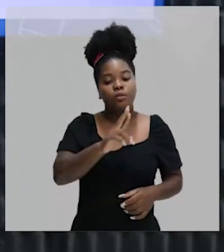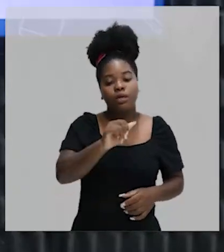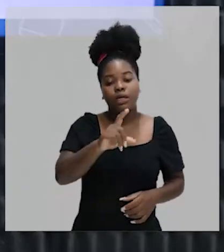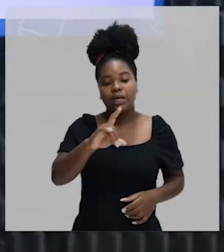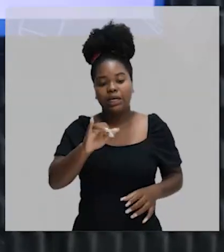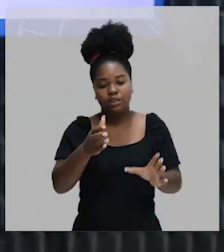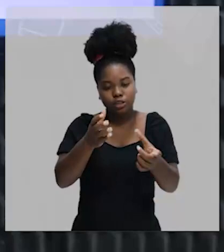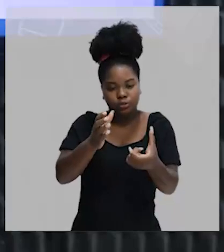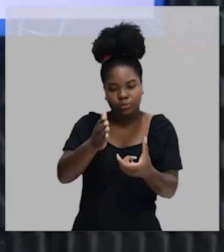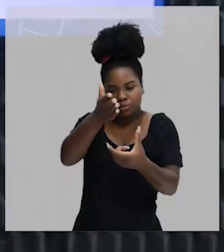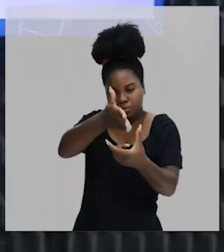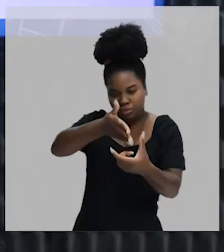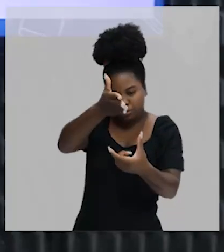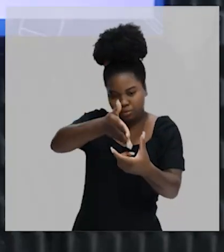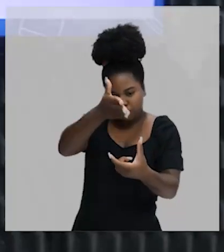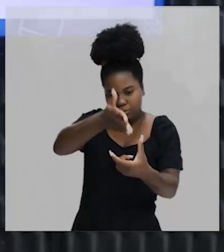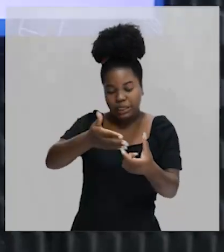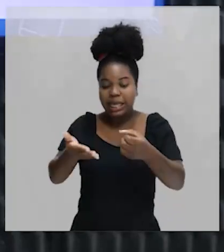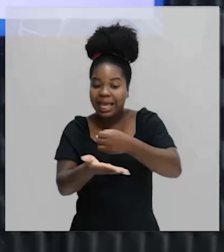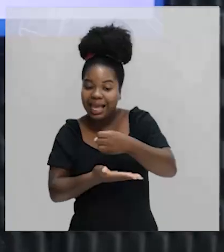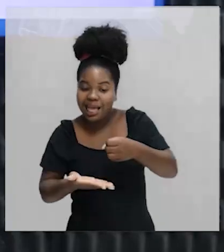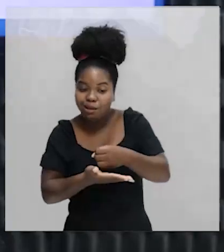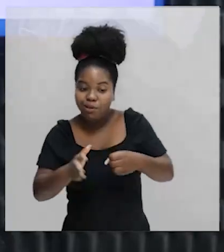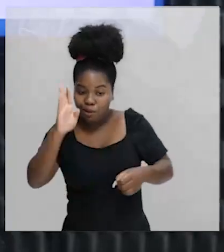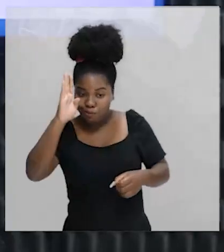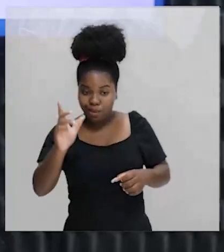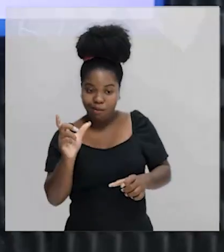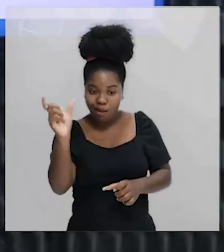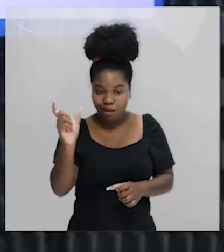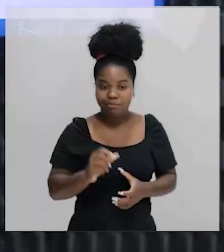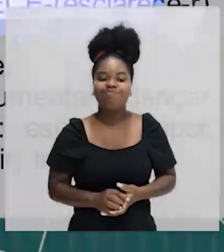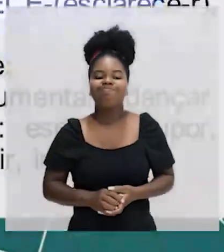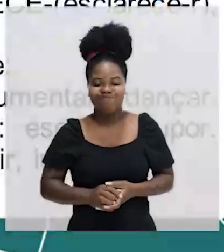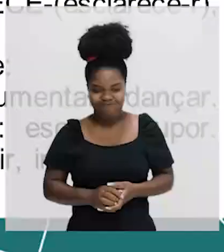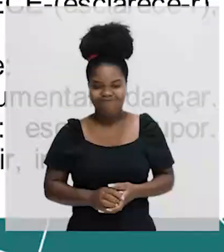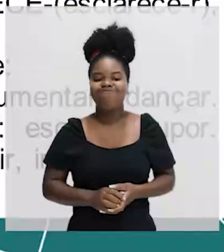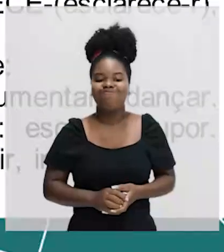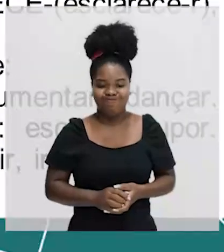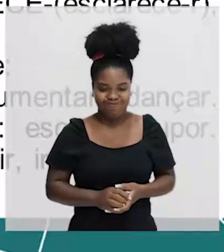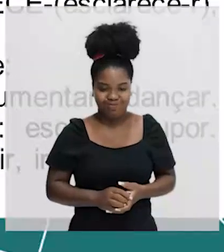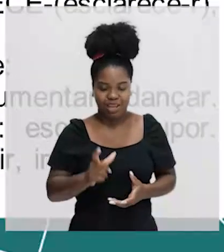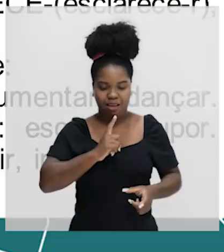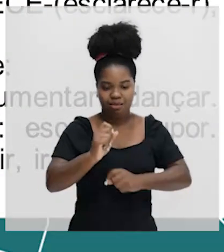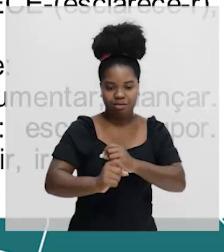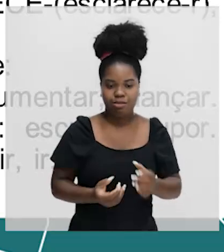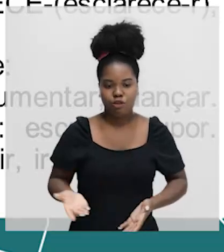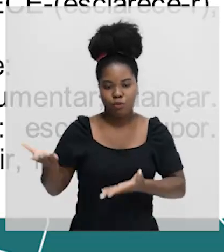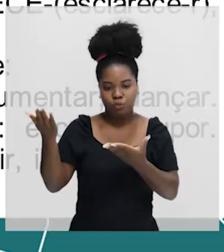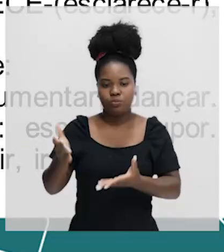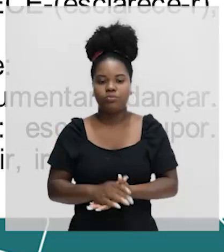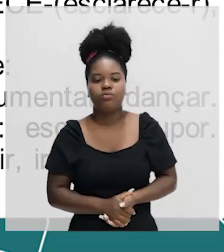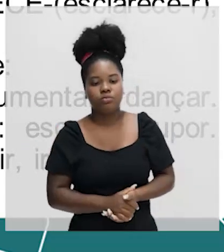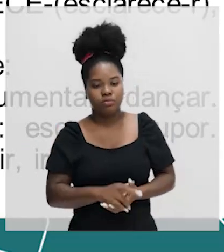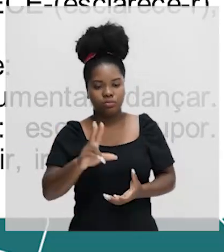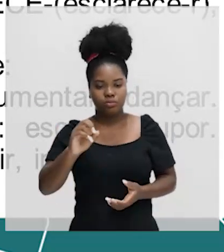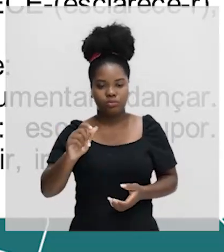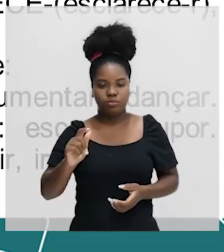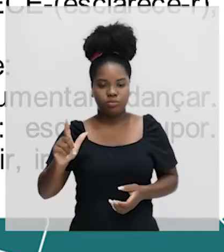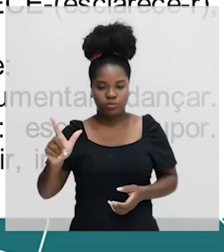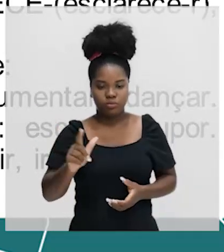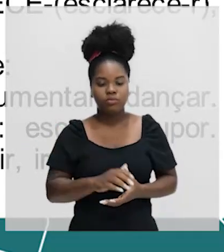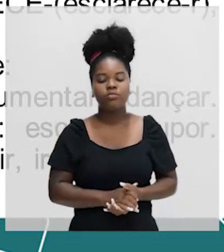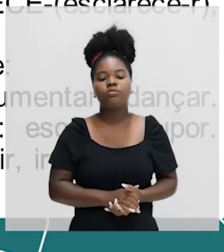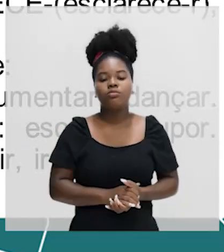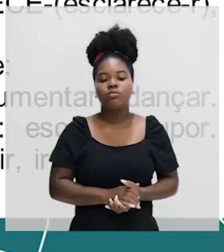palavra, né? A parte principal da palavra. A vogal temática, né? A segunda estrutura aí que fica como